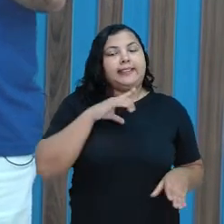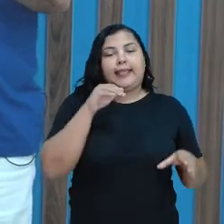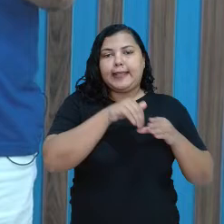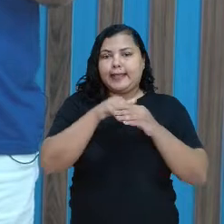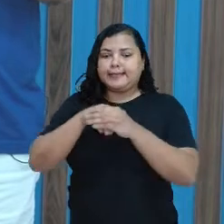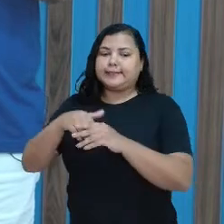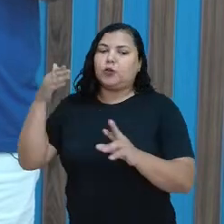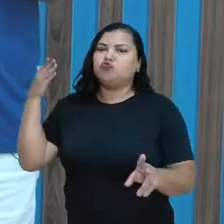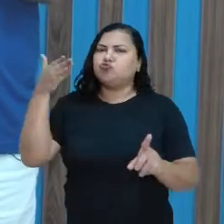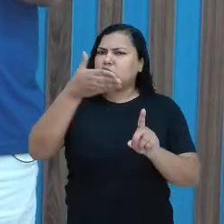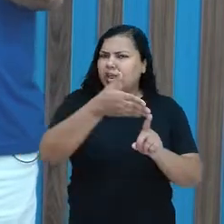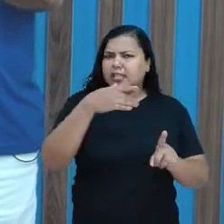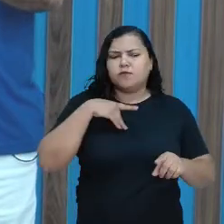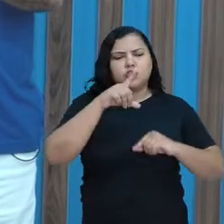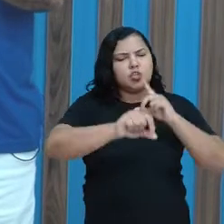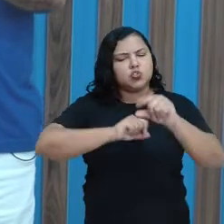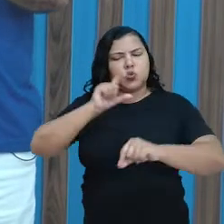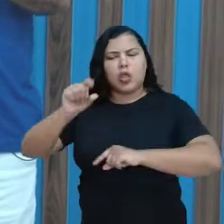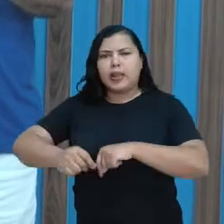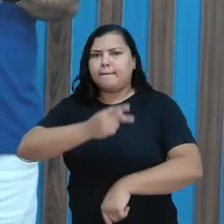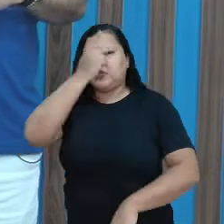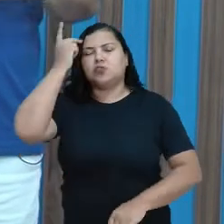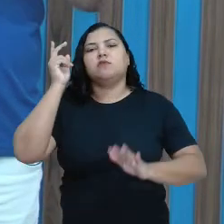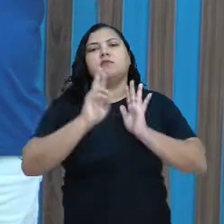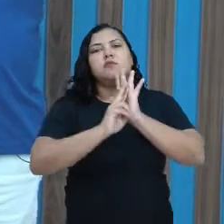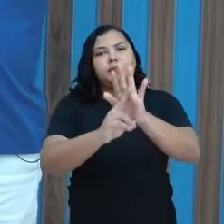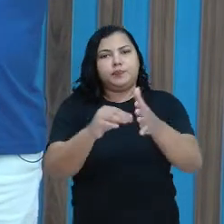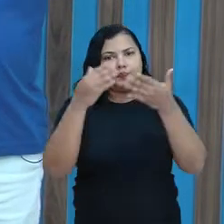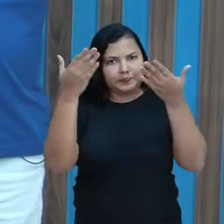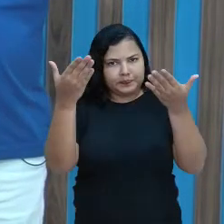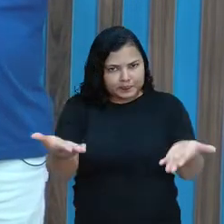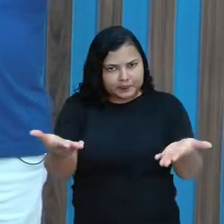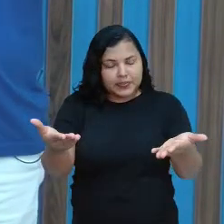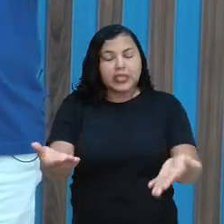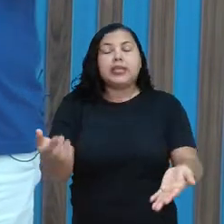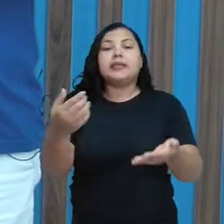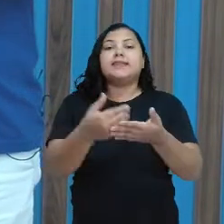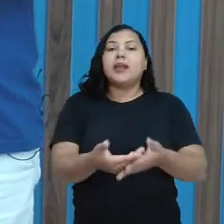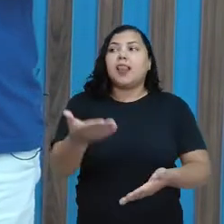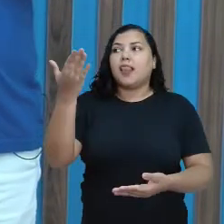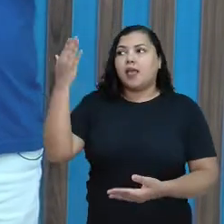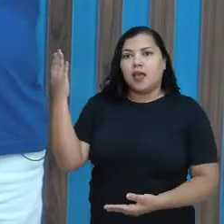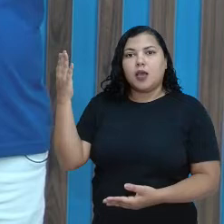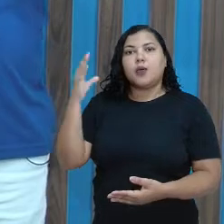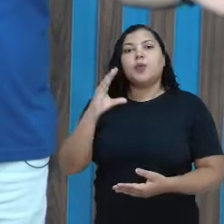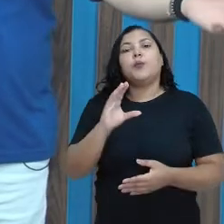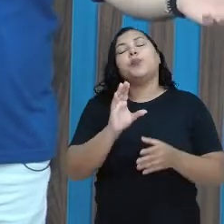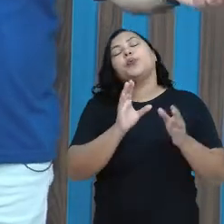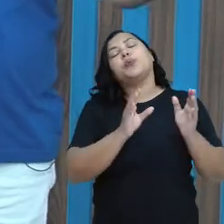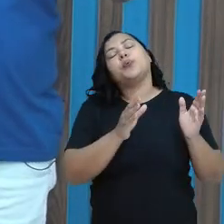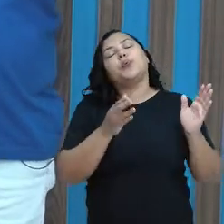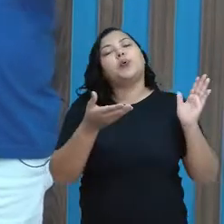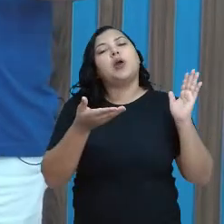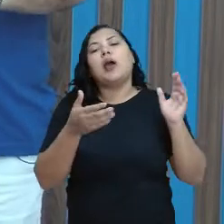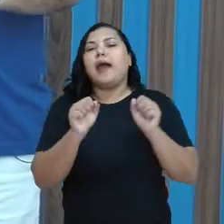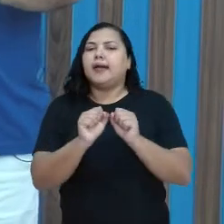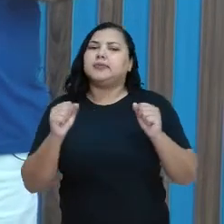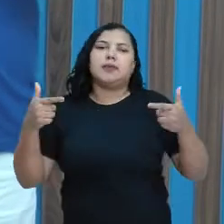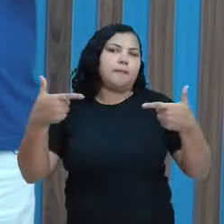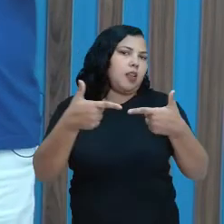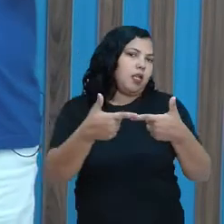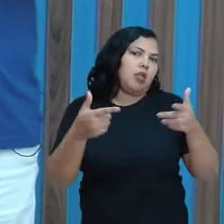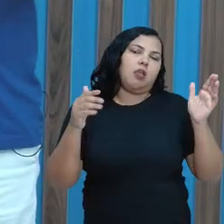direta, né, a gente escolhe diretamente os nossos representantes, que eles vão para o Congresso, para as Assembleias Legislativas ou Câmaras,